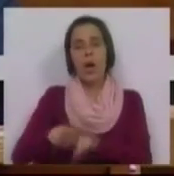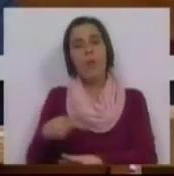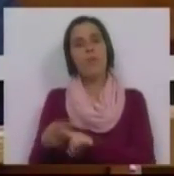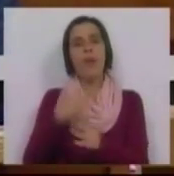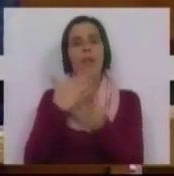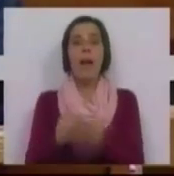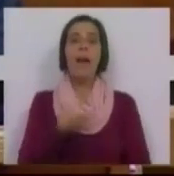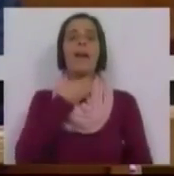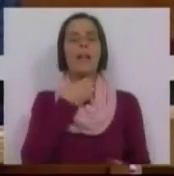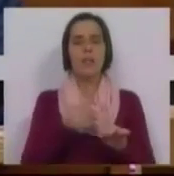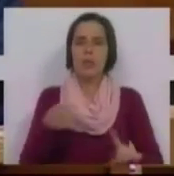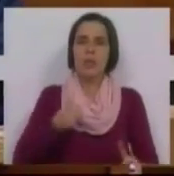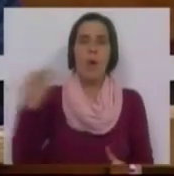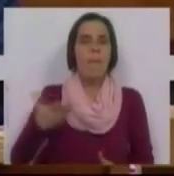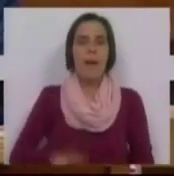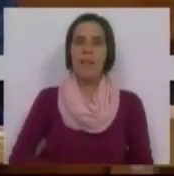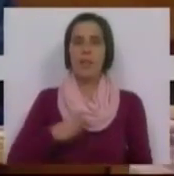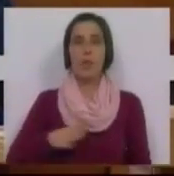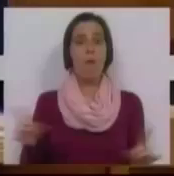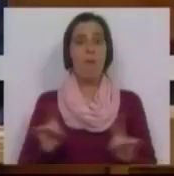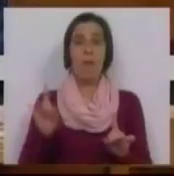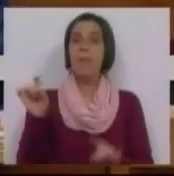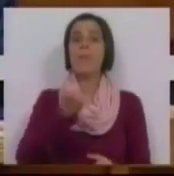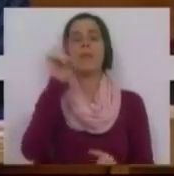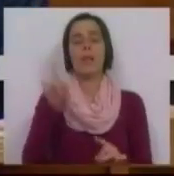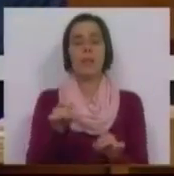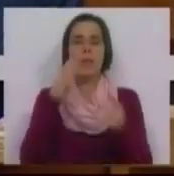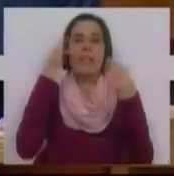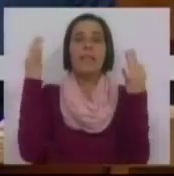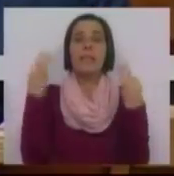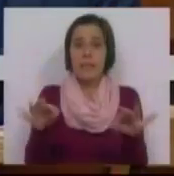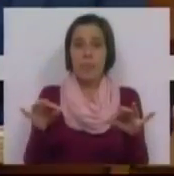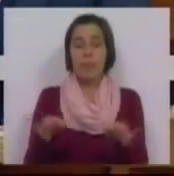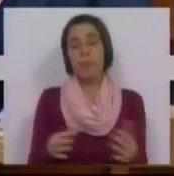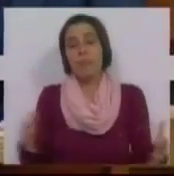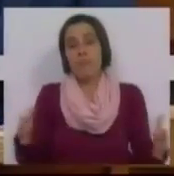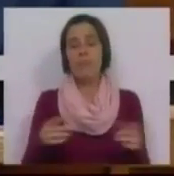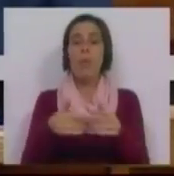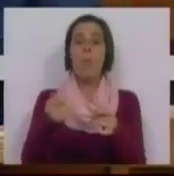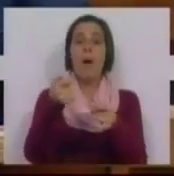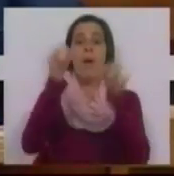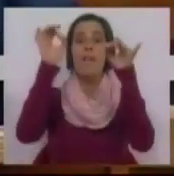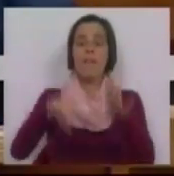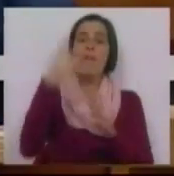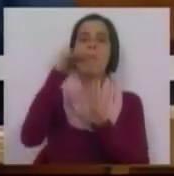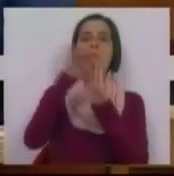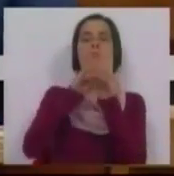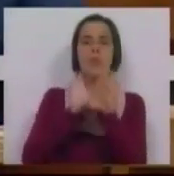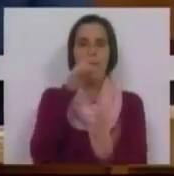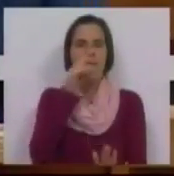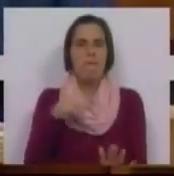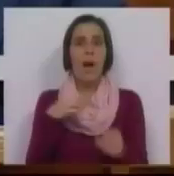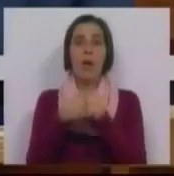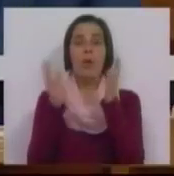reforçou a crise, não merece confiança. A questão é, afinal, simples. na reta final de um programa que